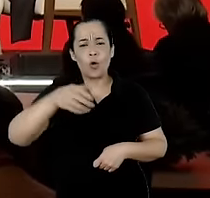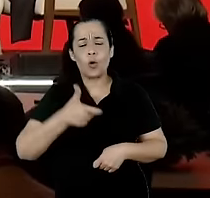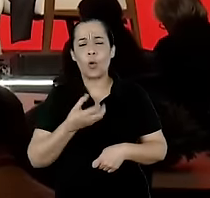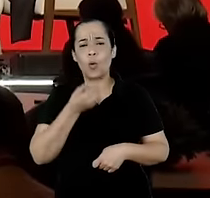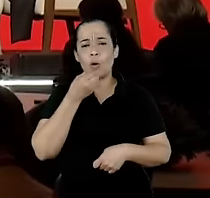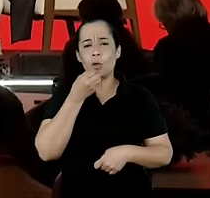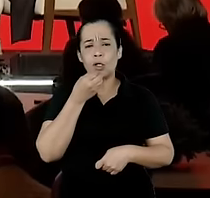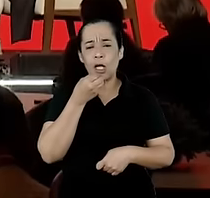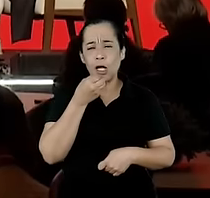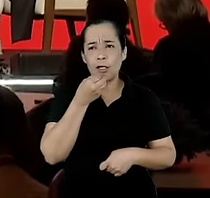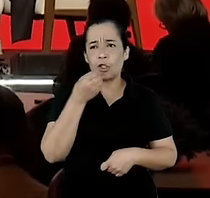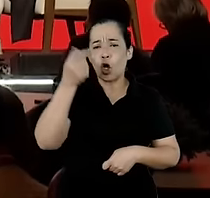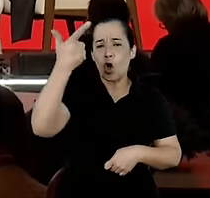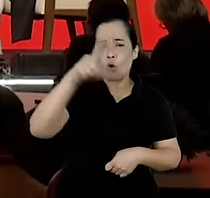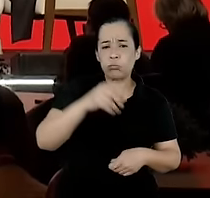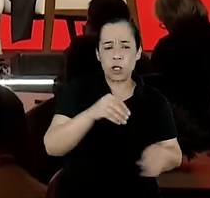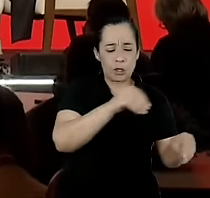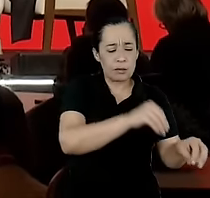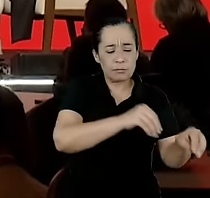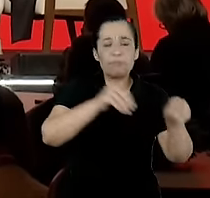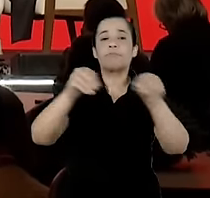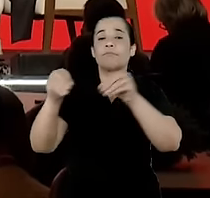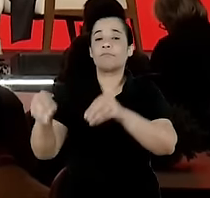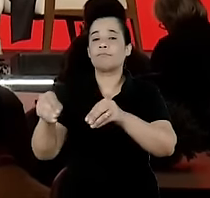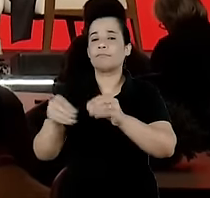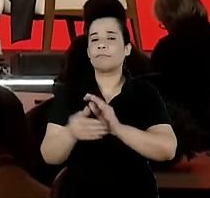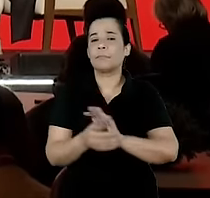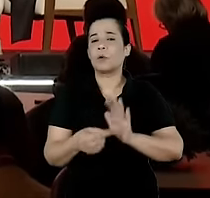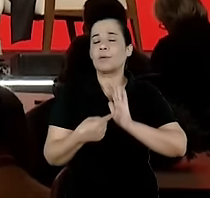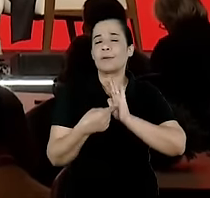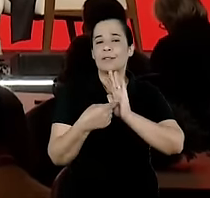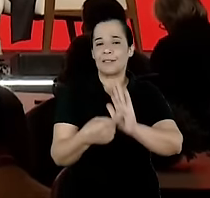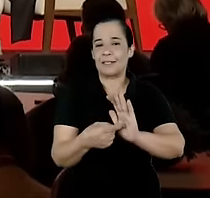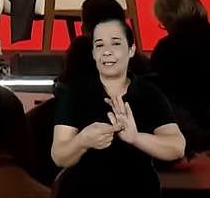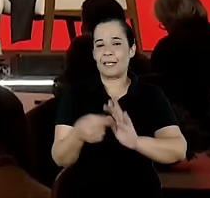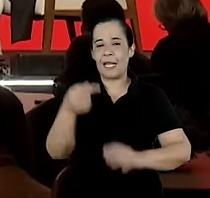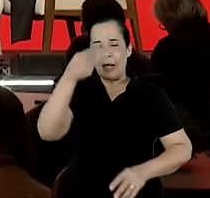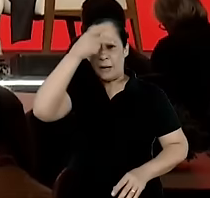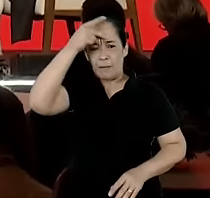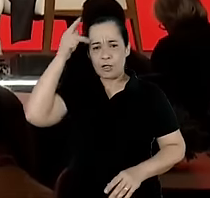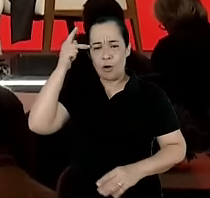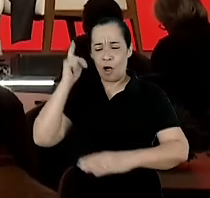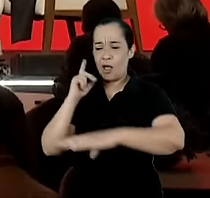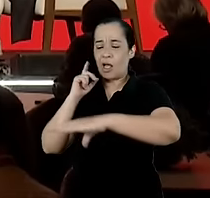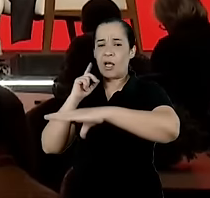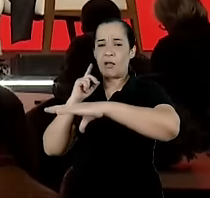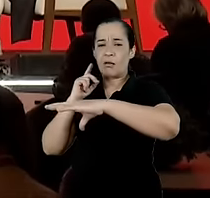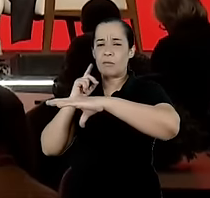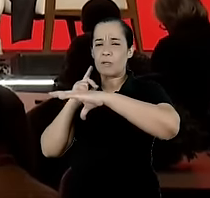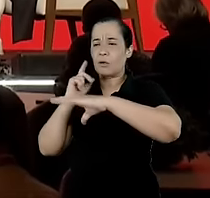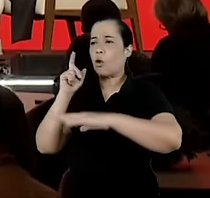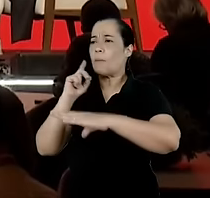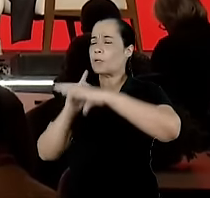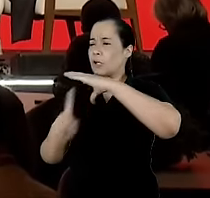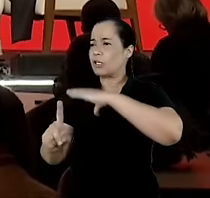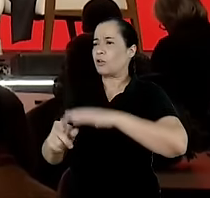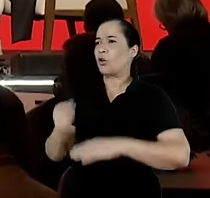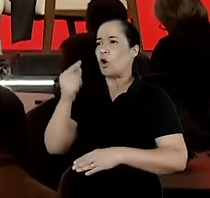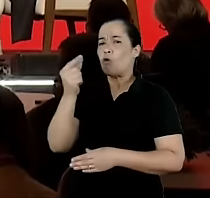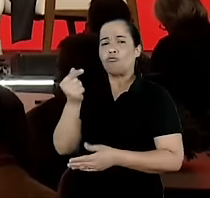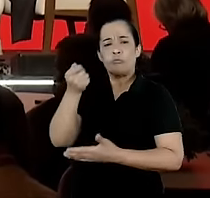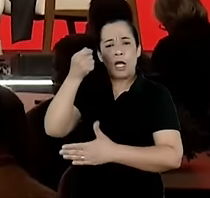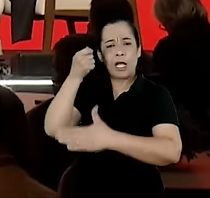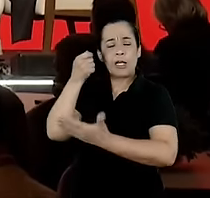migração sempre colocando aí o investidor como prioritário na temática para poder empoderar o investidor de varejo e